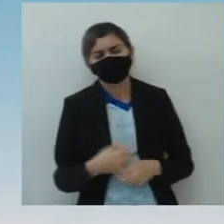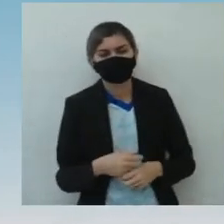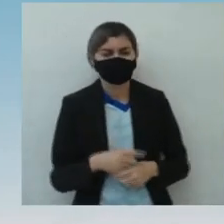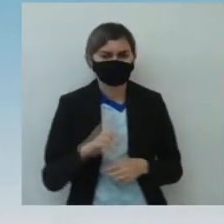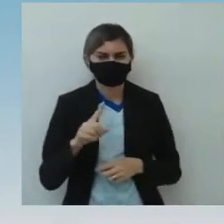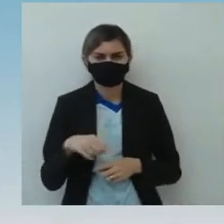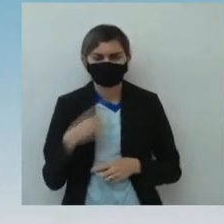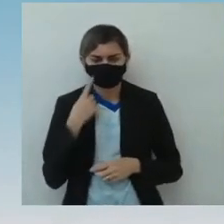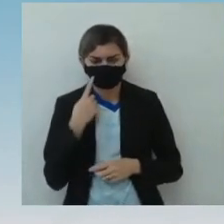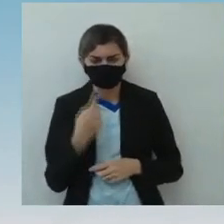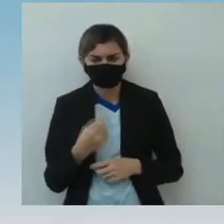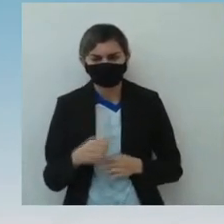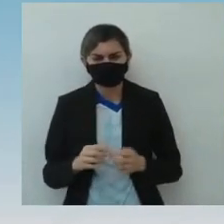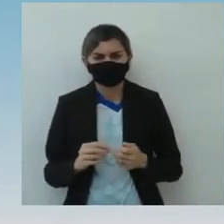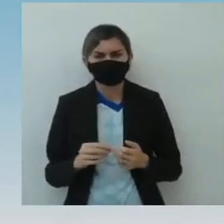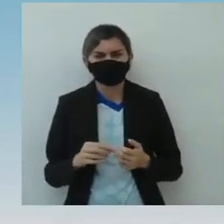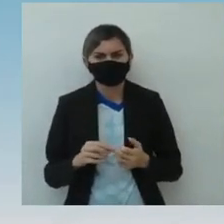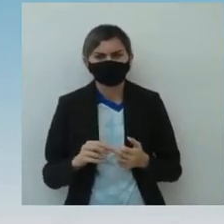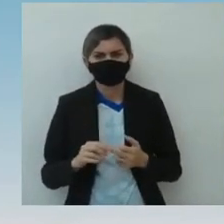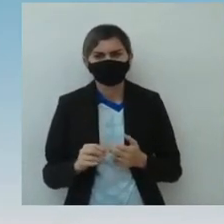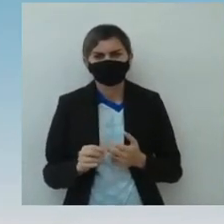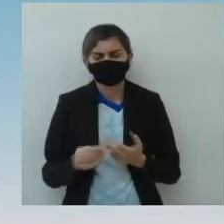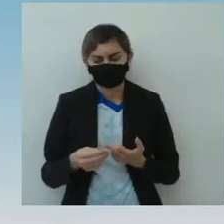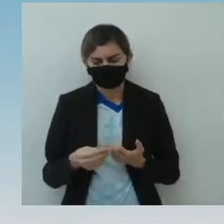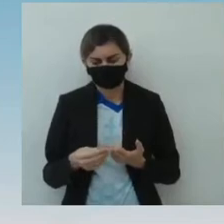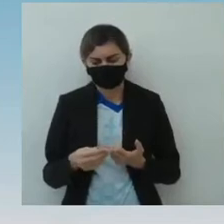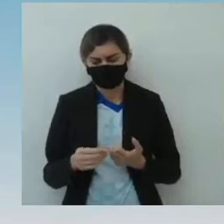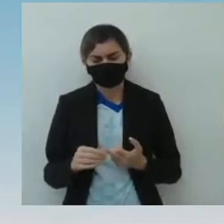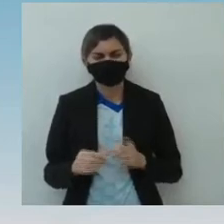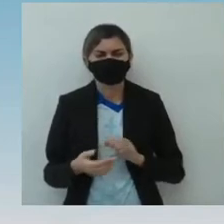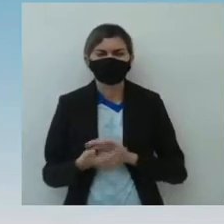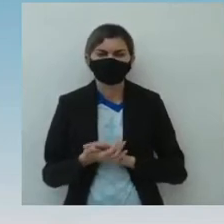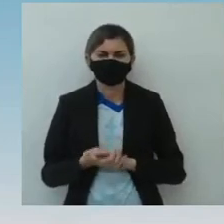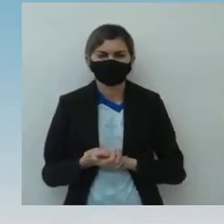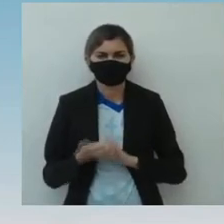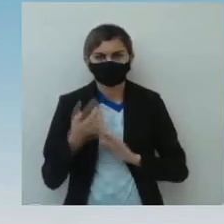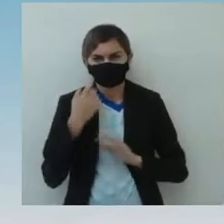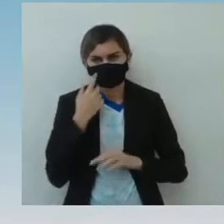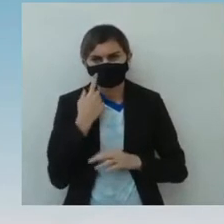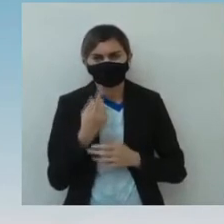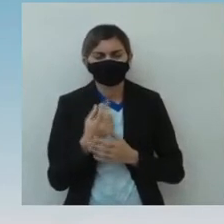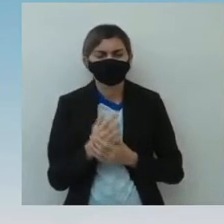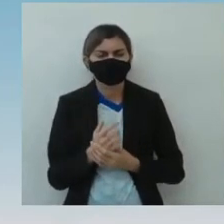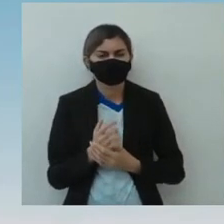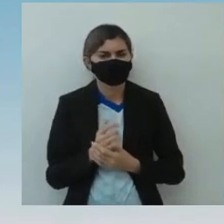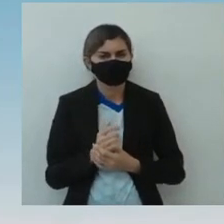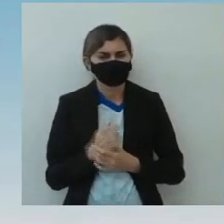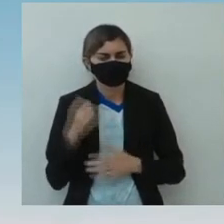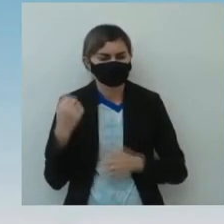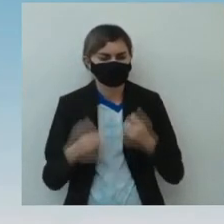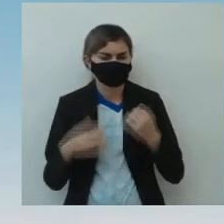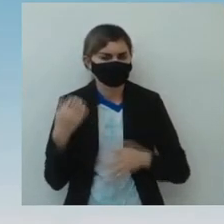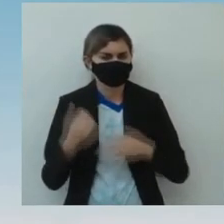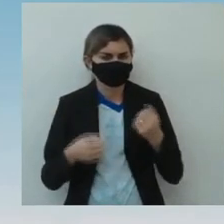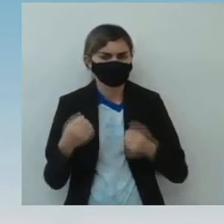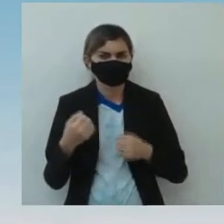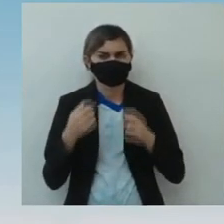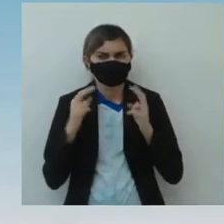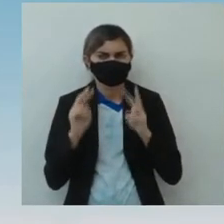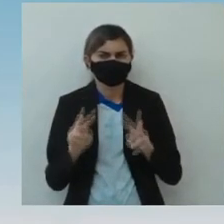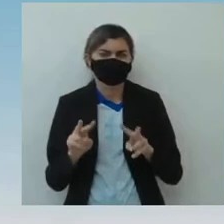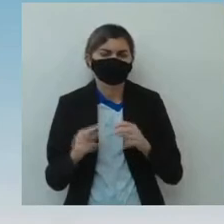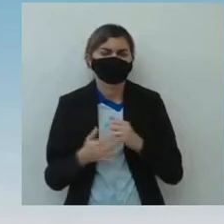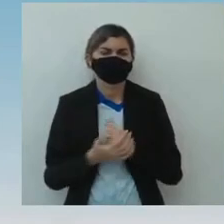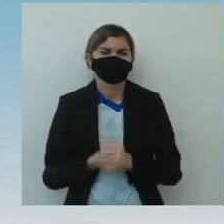and then do not remember How great your information on the